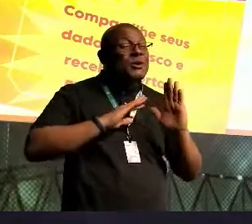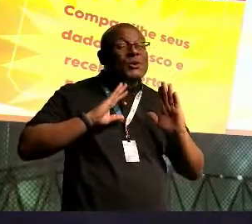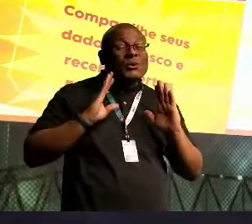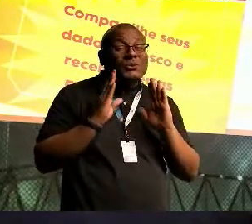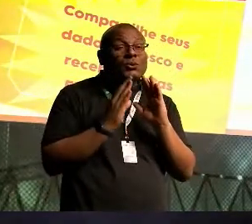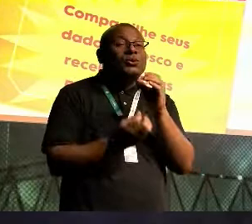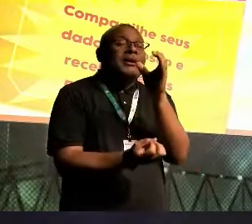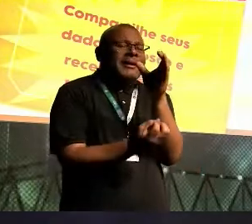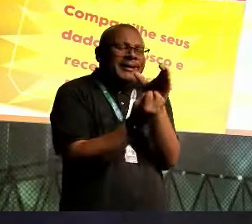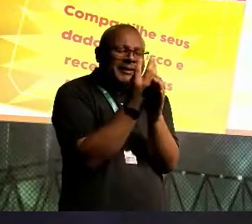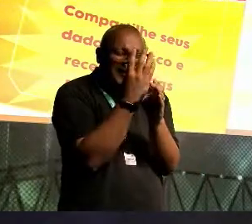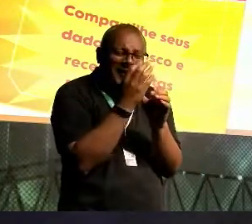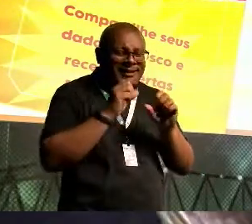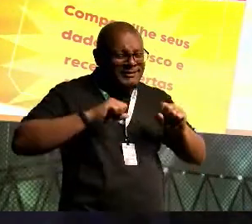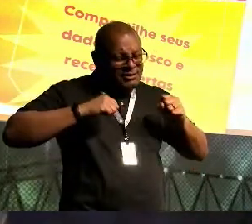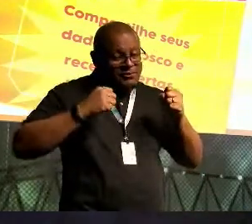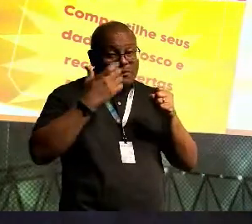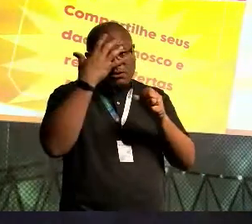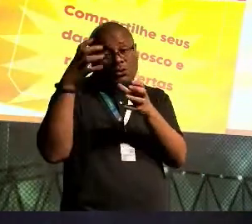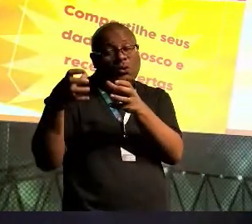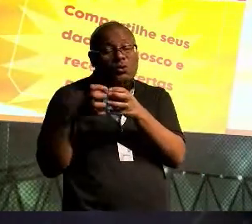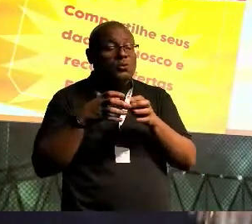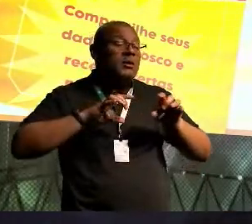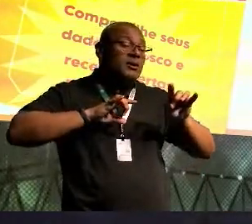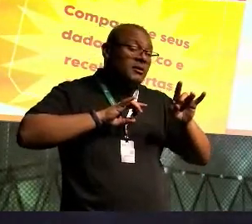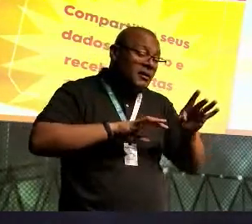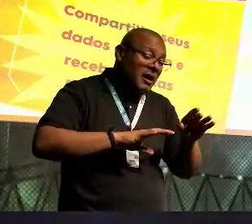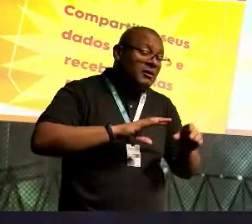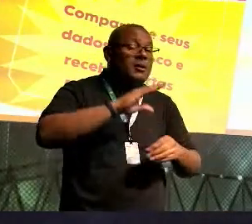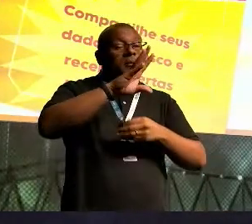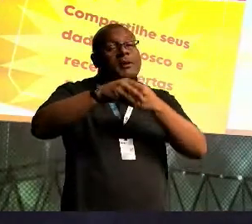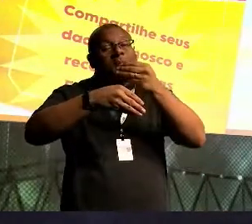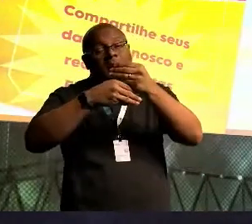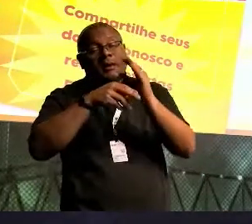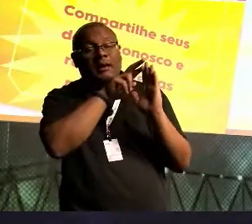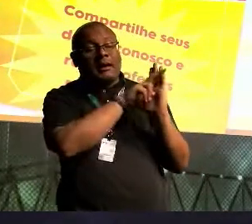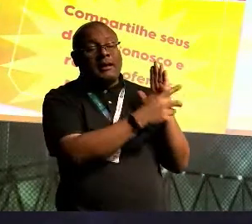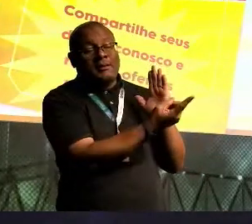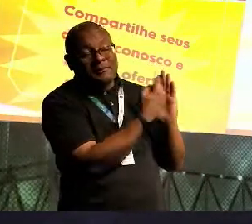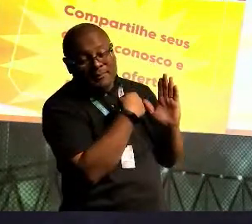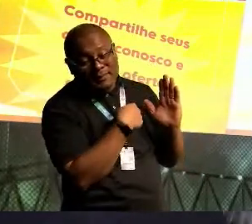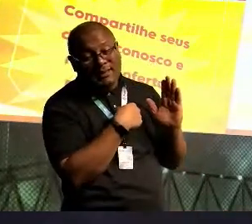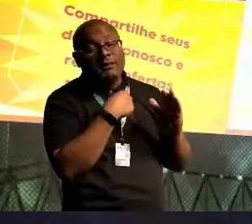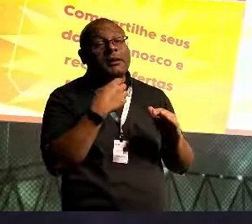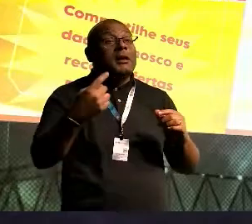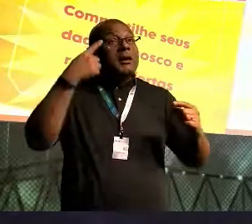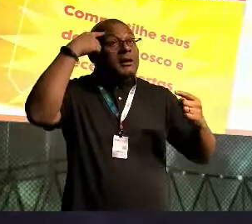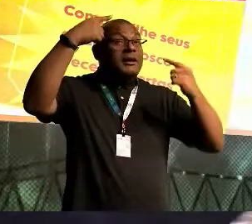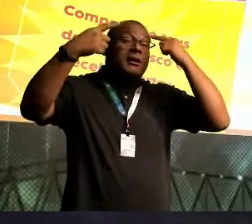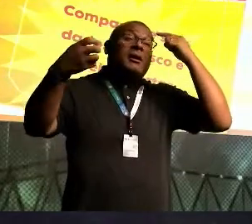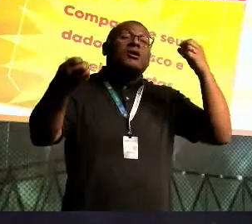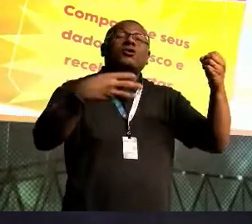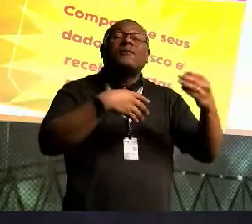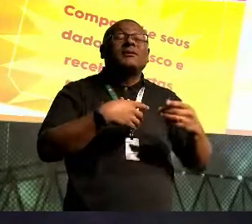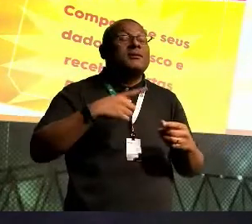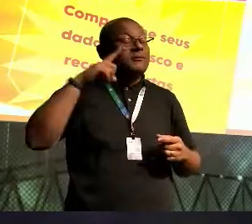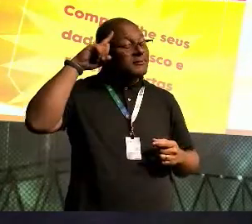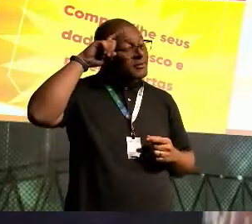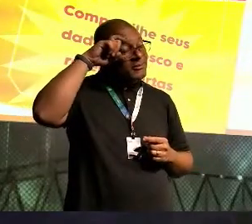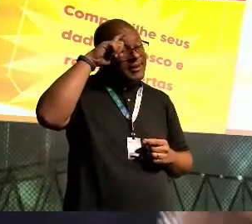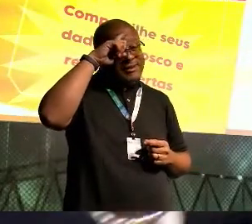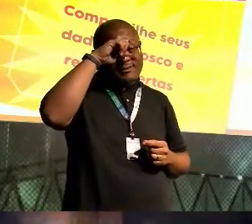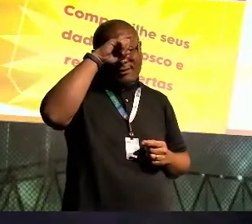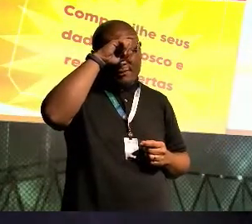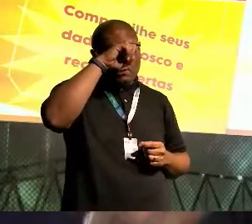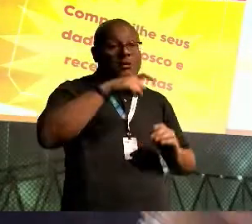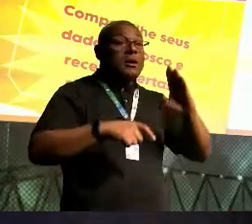elas se dedicam pessoas para os grupos técnicos, para a implementação regulatória e para a inovação. Então, é muito difícil. Só